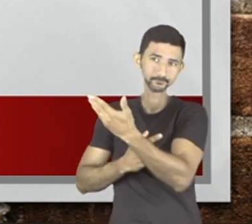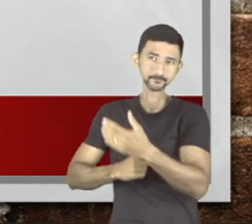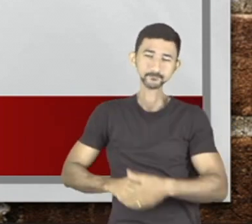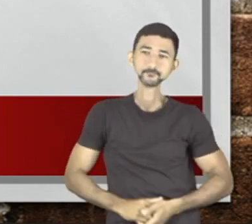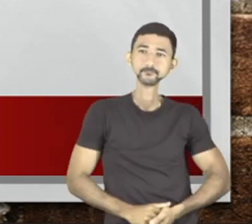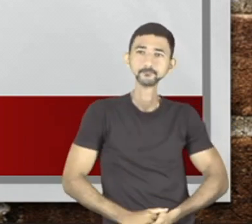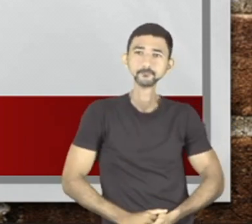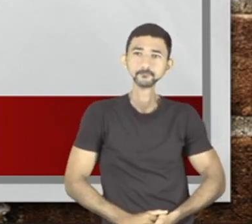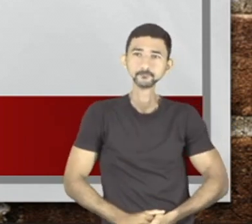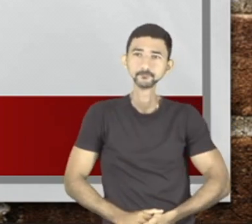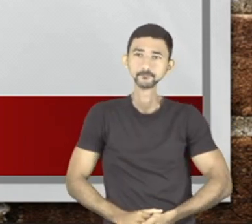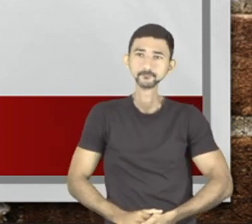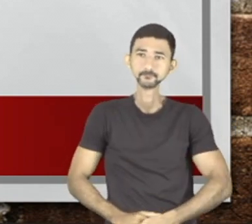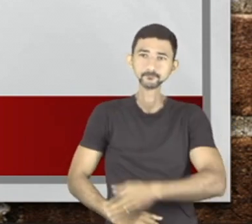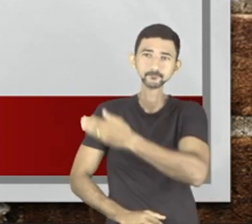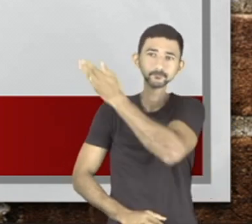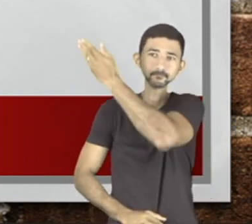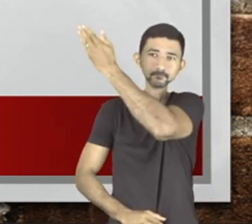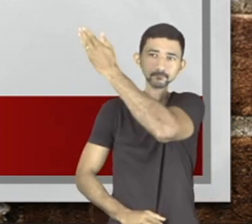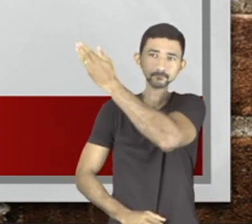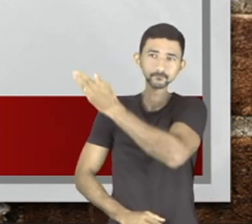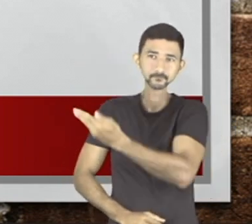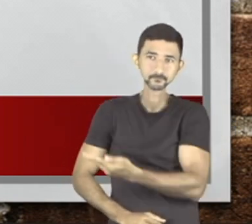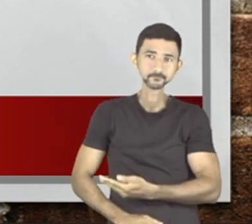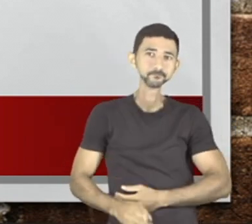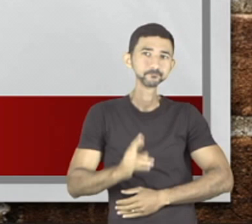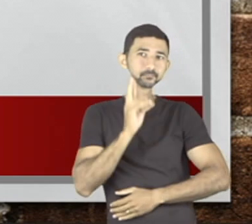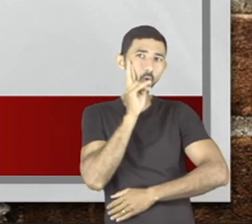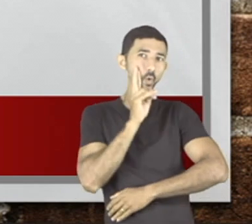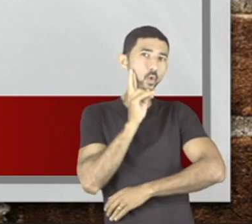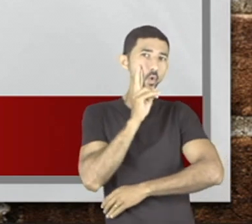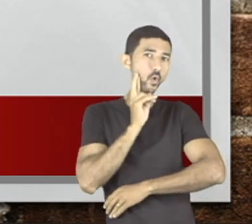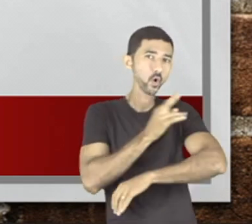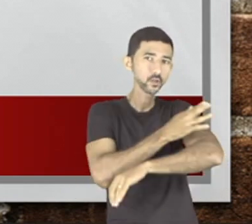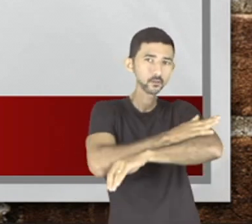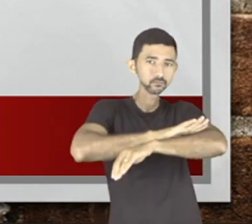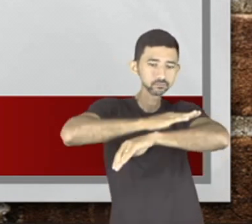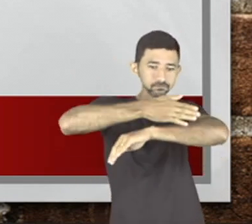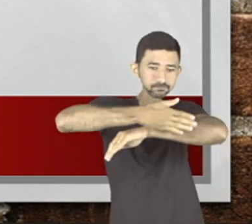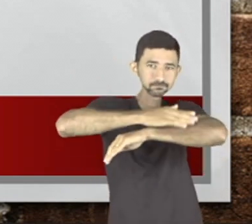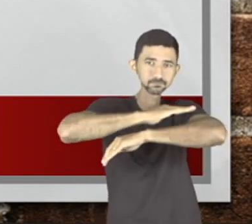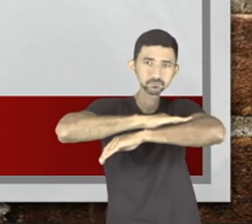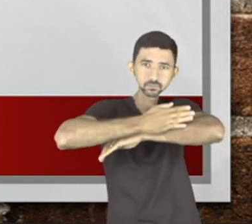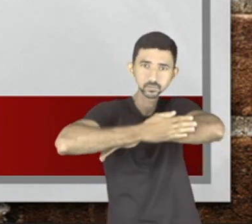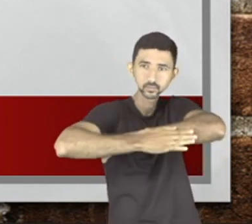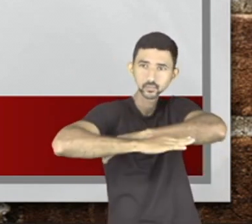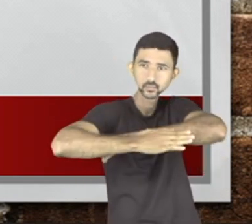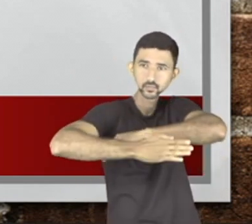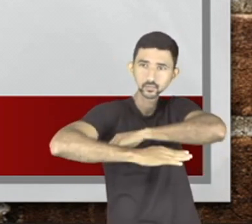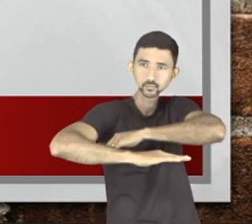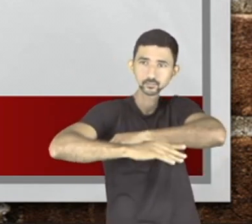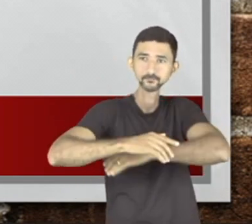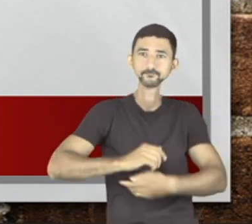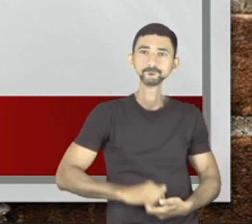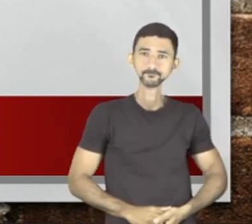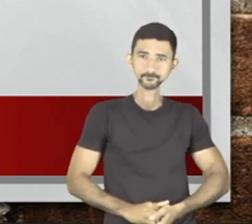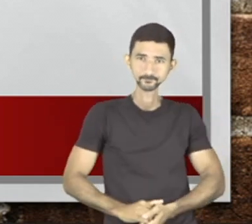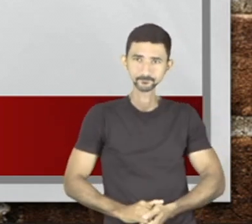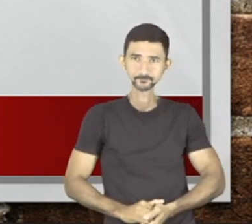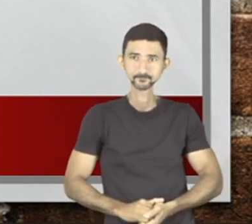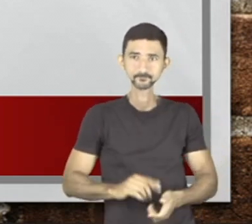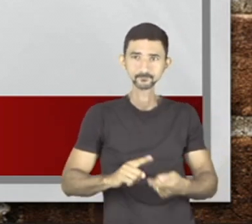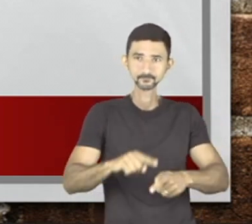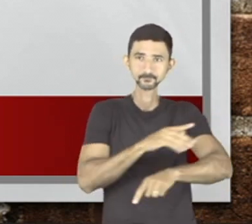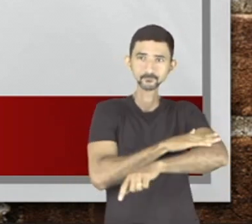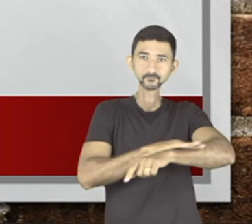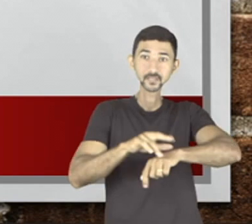tá? Em rosa, nós temos as depressões, né, aquelas áreas um pouco mais baixas. Os